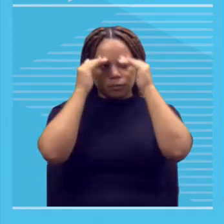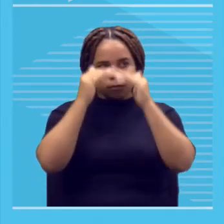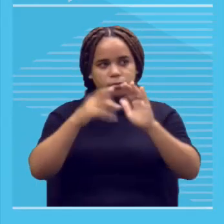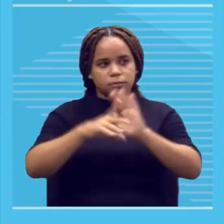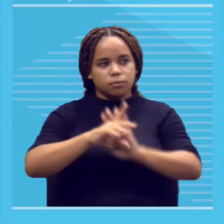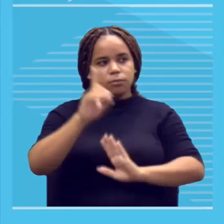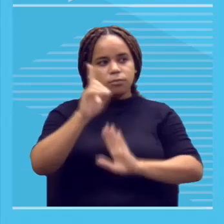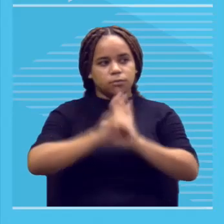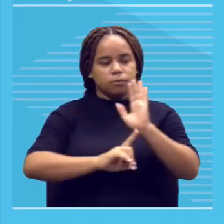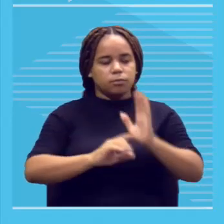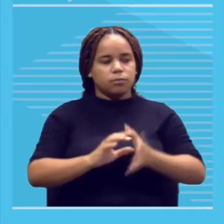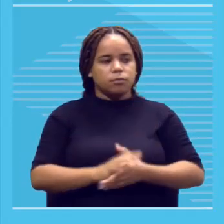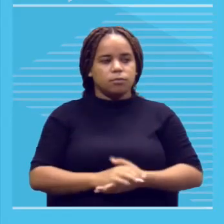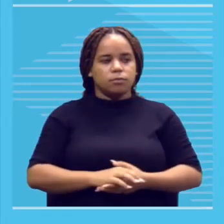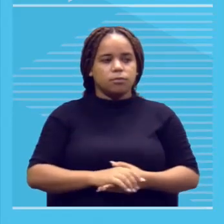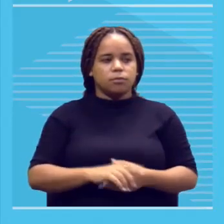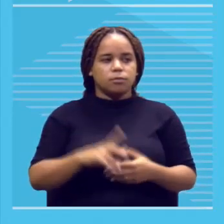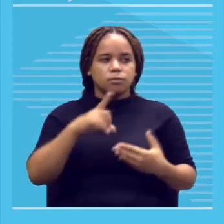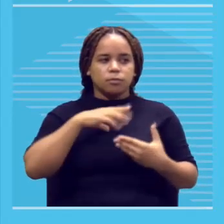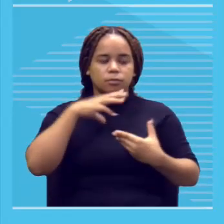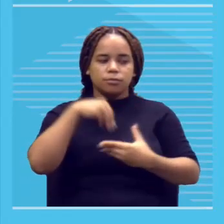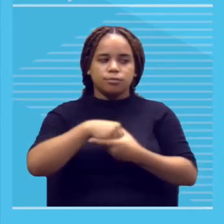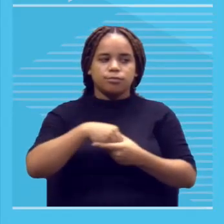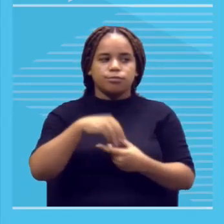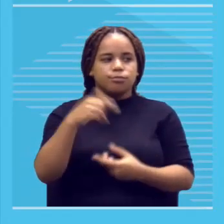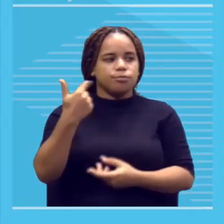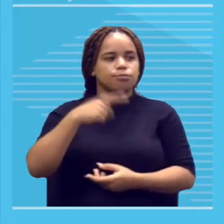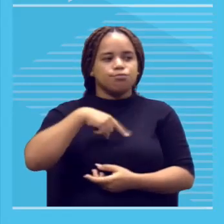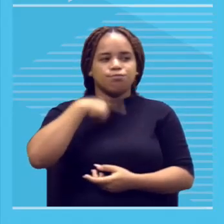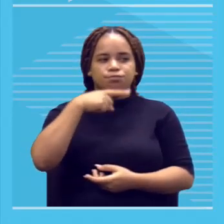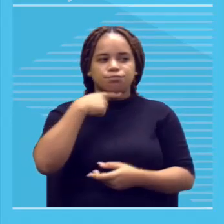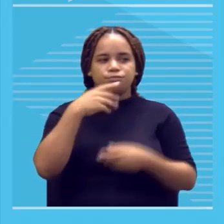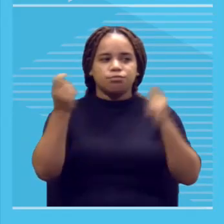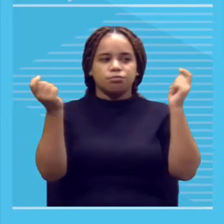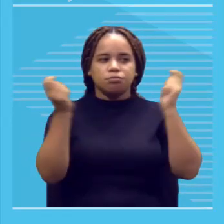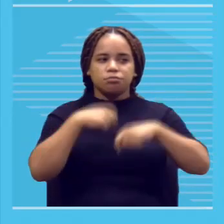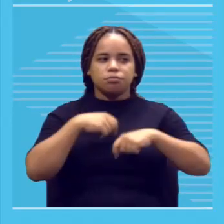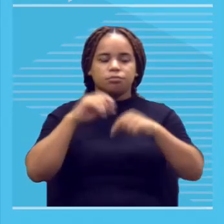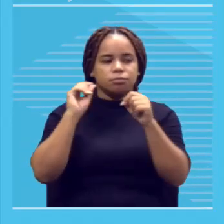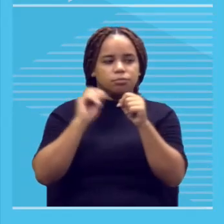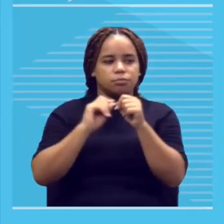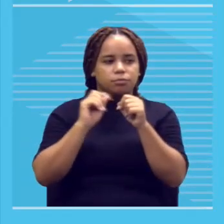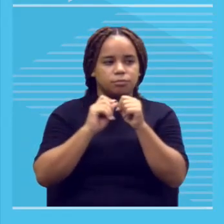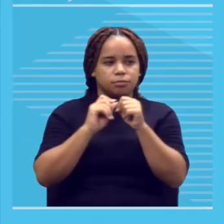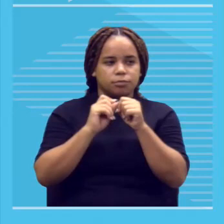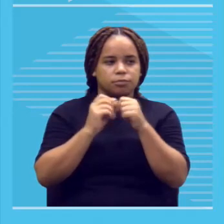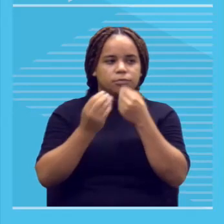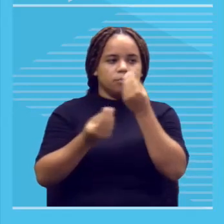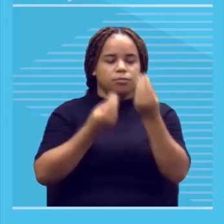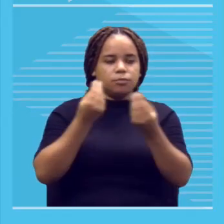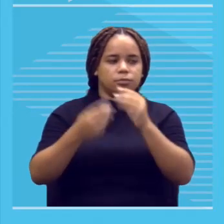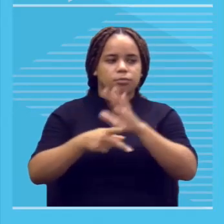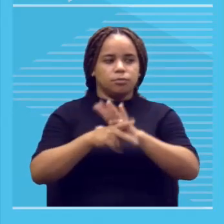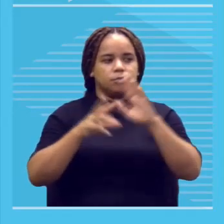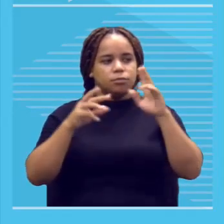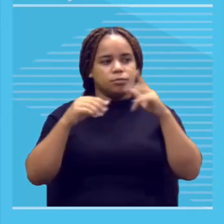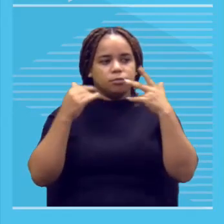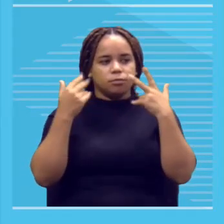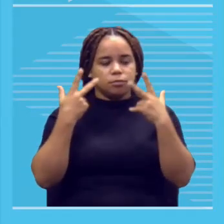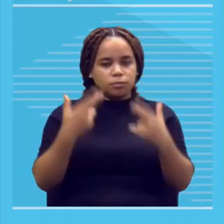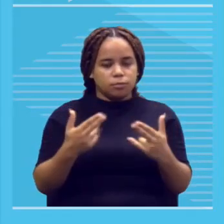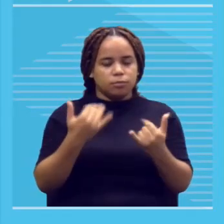direitos Na incerteza de como Deva proceder com seus